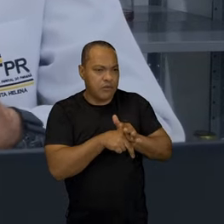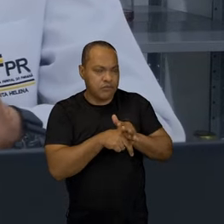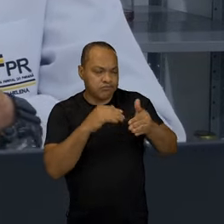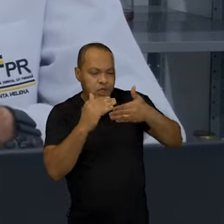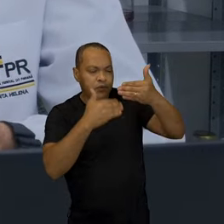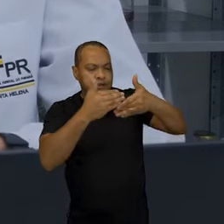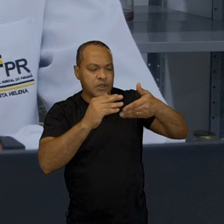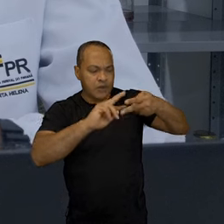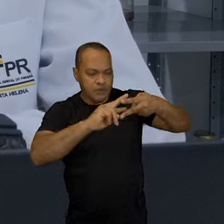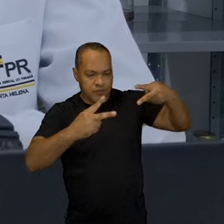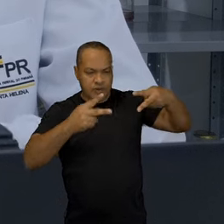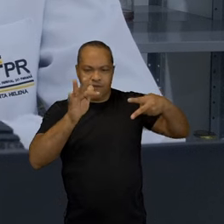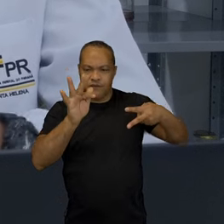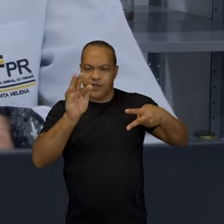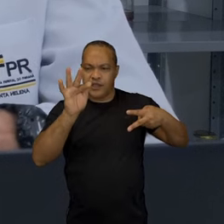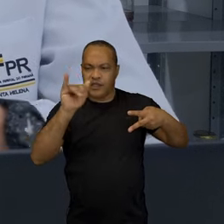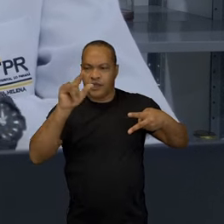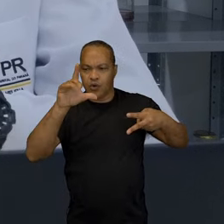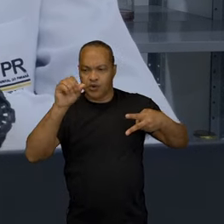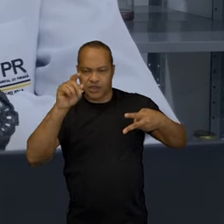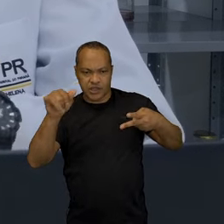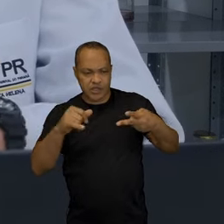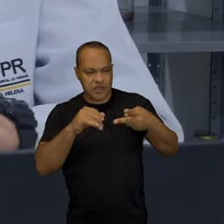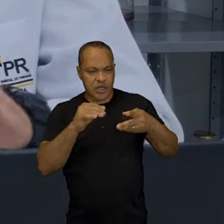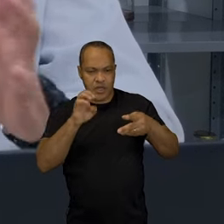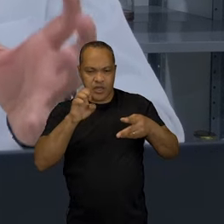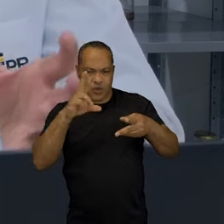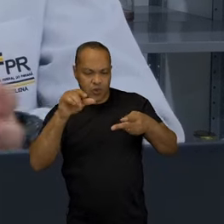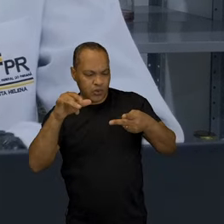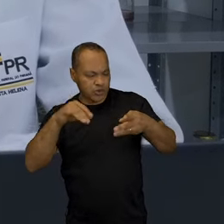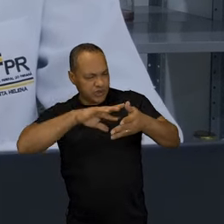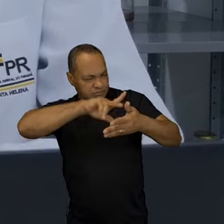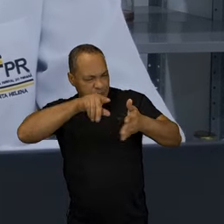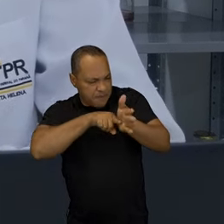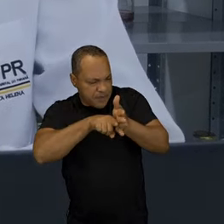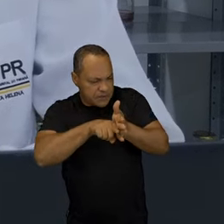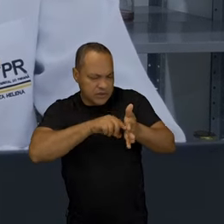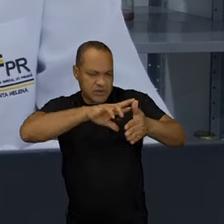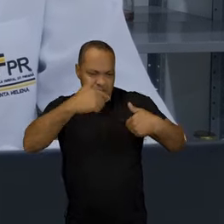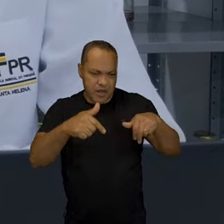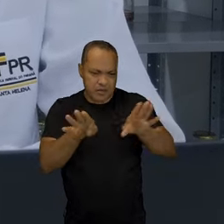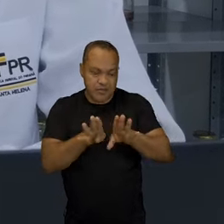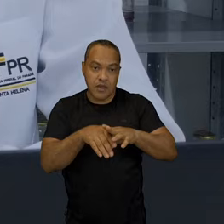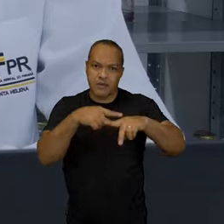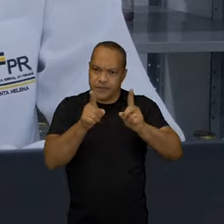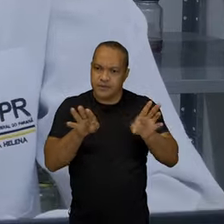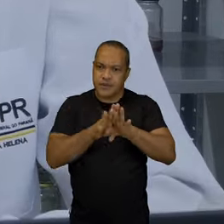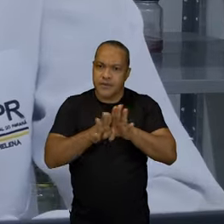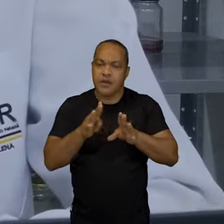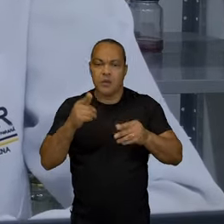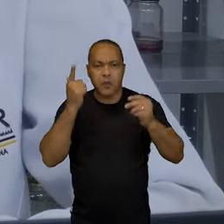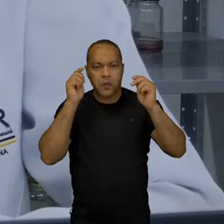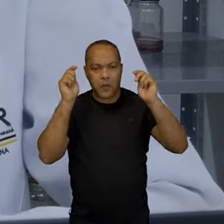evolução, filogenia, sistemática, ecologia, em inúmeros trabalhos. Além disso,